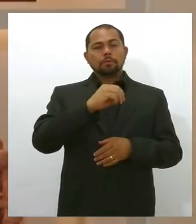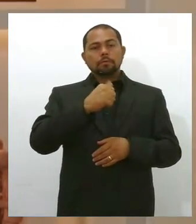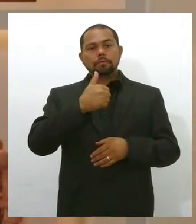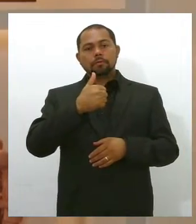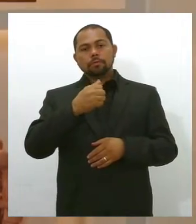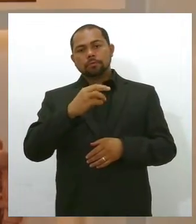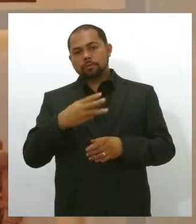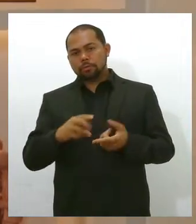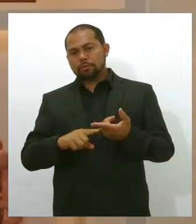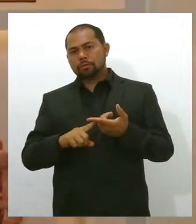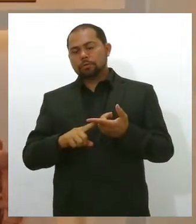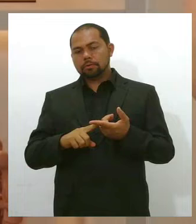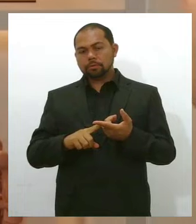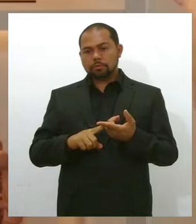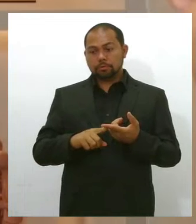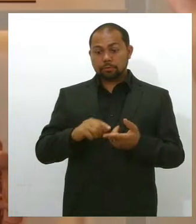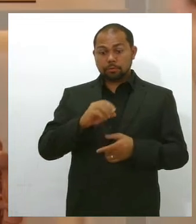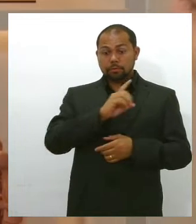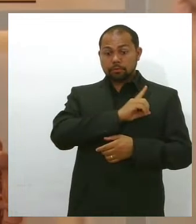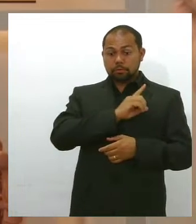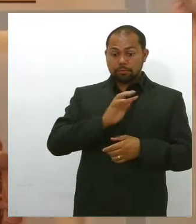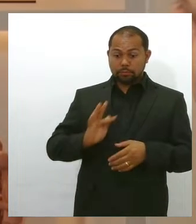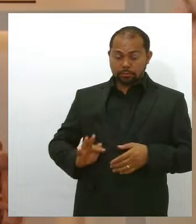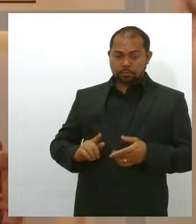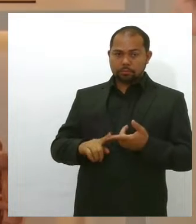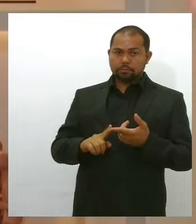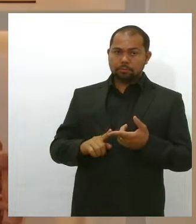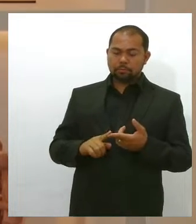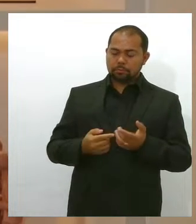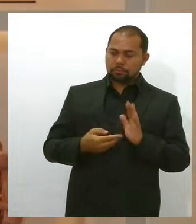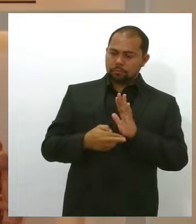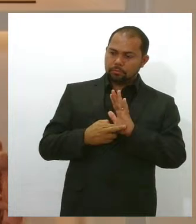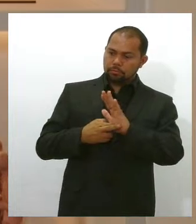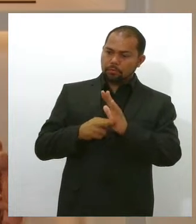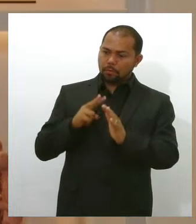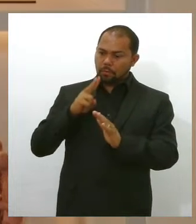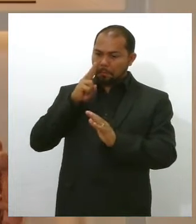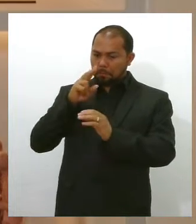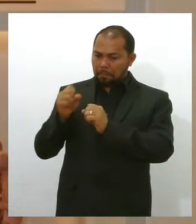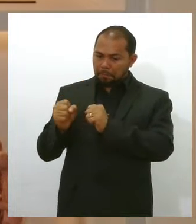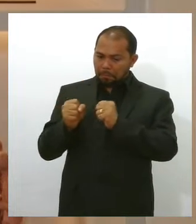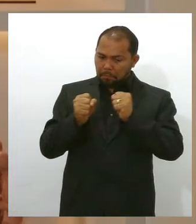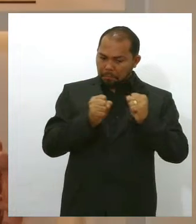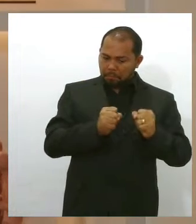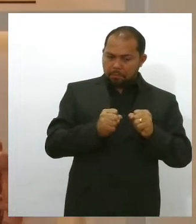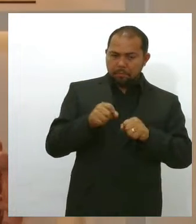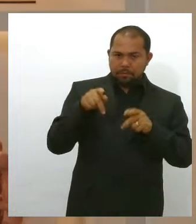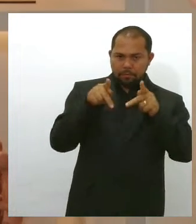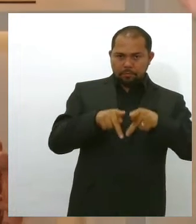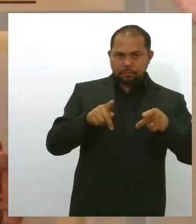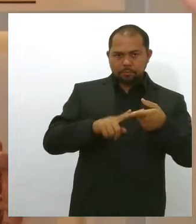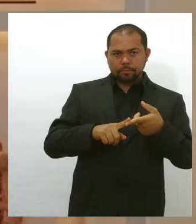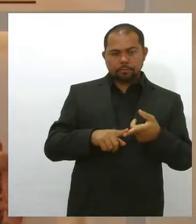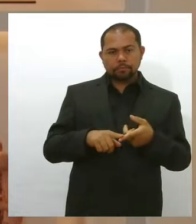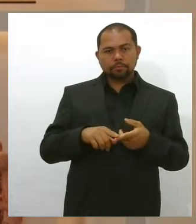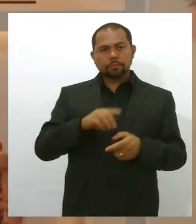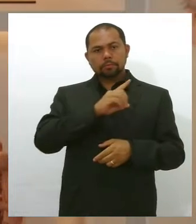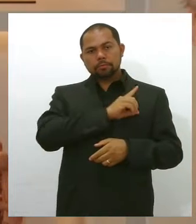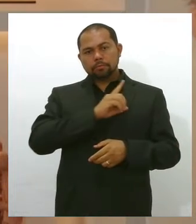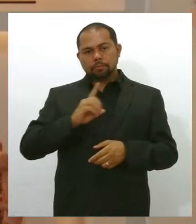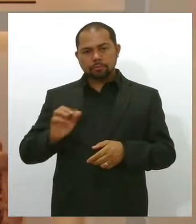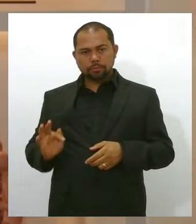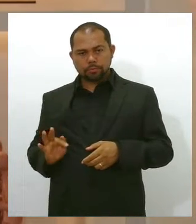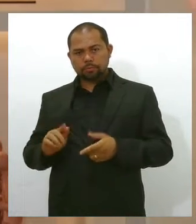segundo Eduardo representa o chamado o poder do povo e no caso dos deputados federais a força dos partidos contam bastante